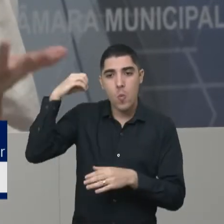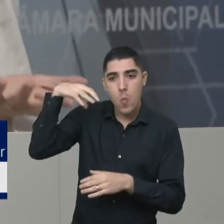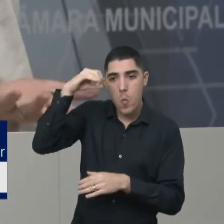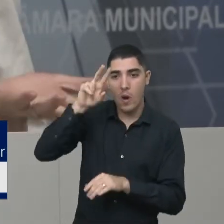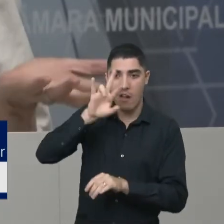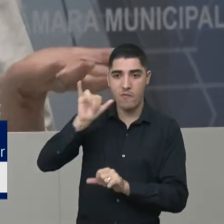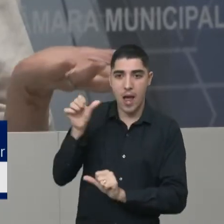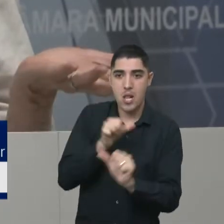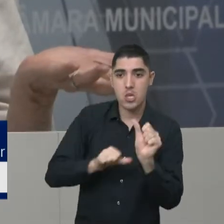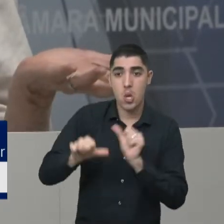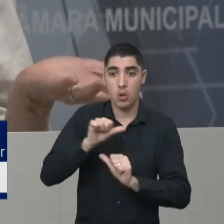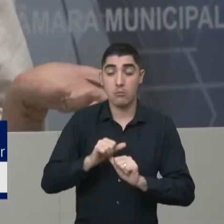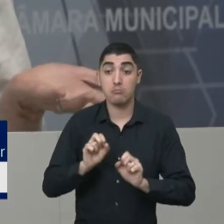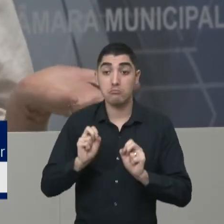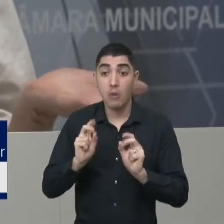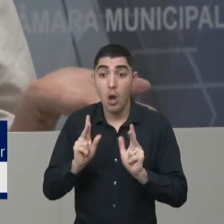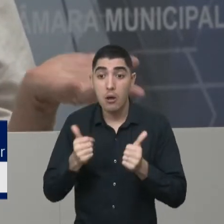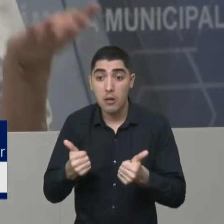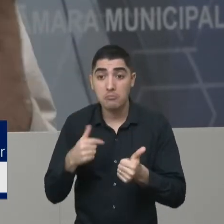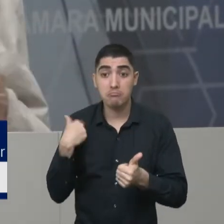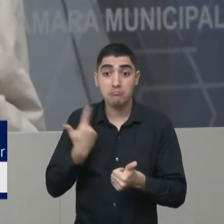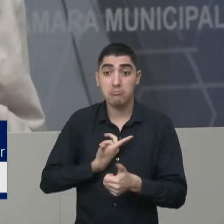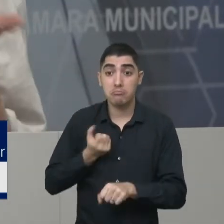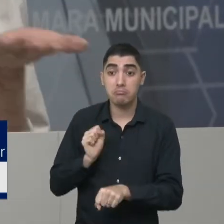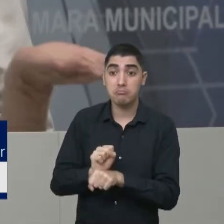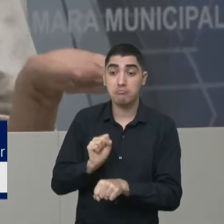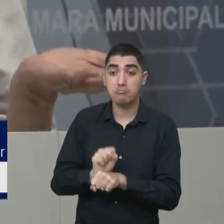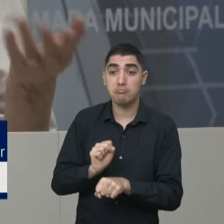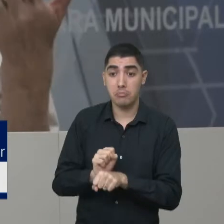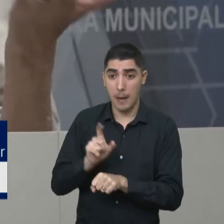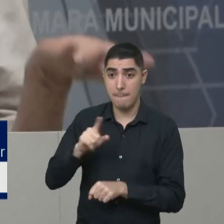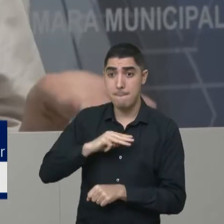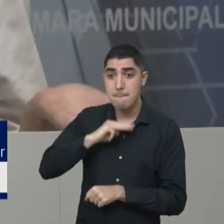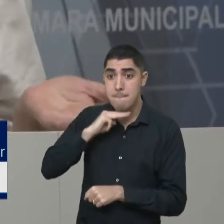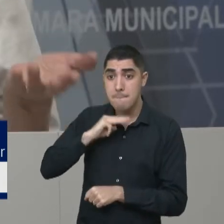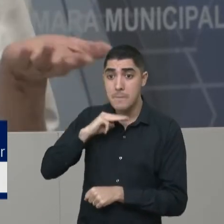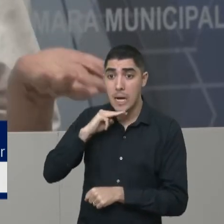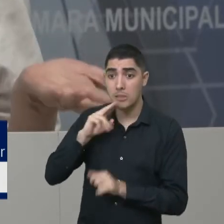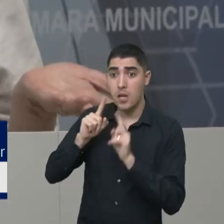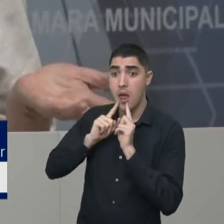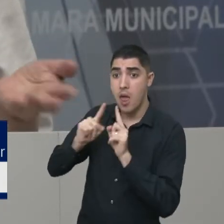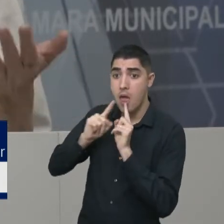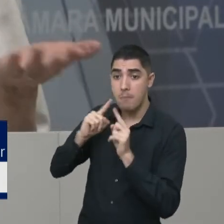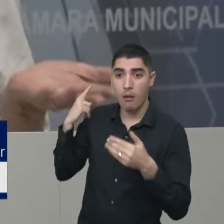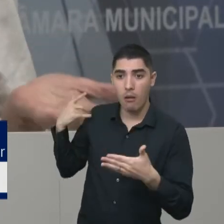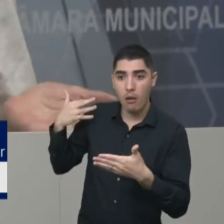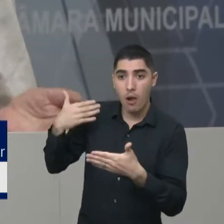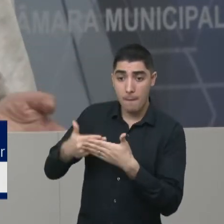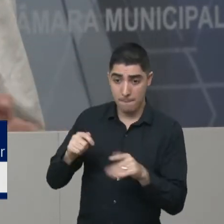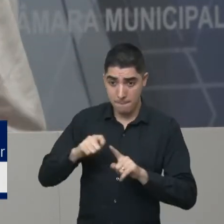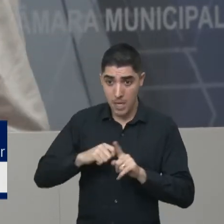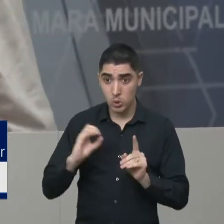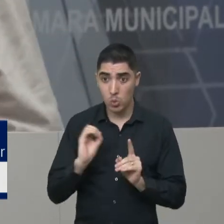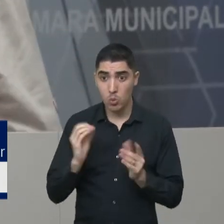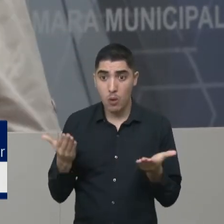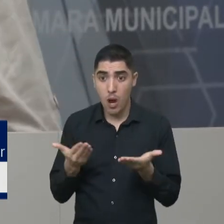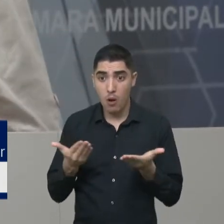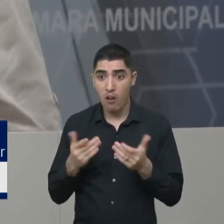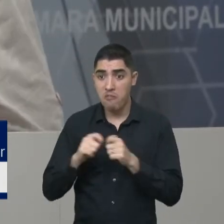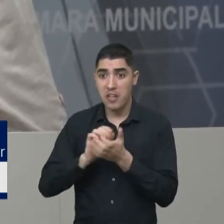reposição, mas nós estamos, isso foi feito em março, nós já estamos no mês de outubro e não aconteceu nada